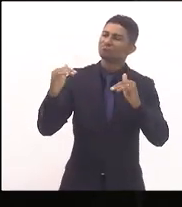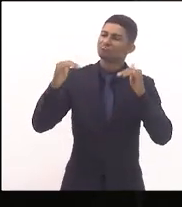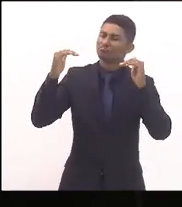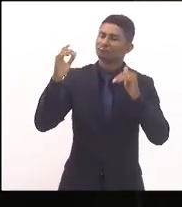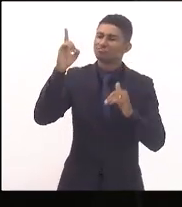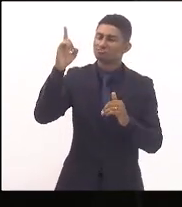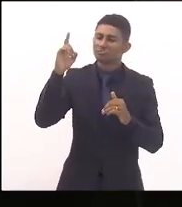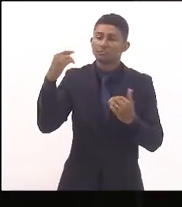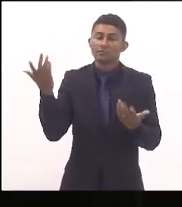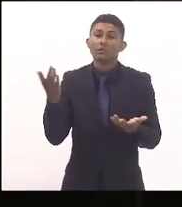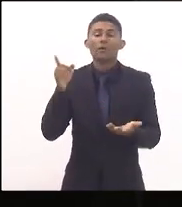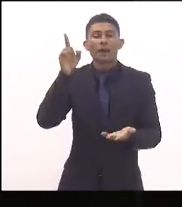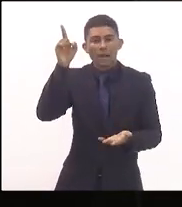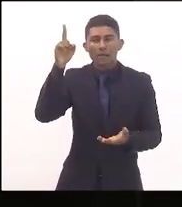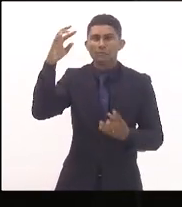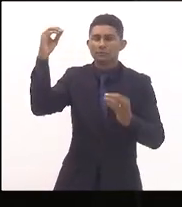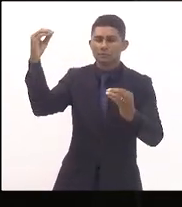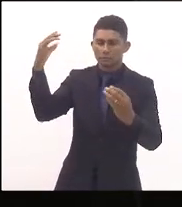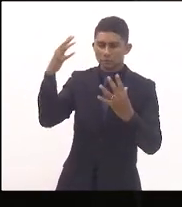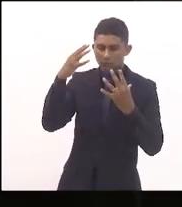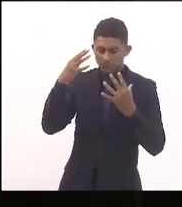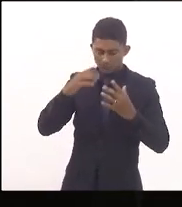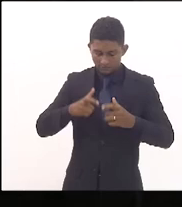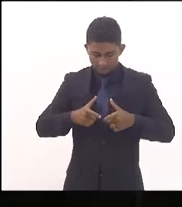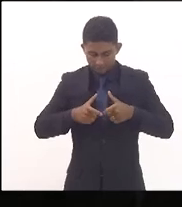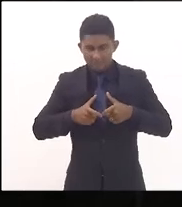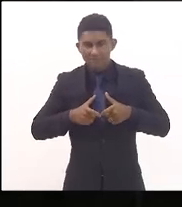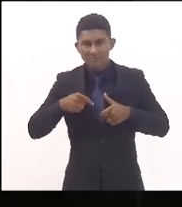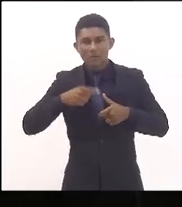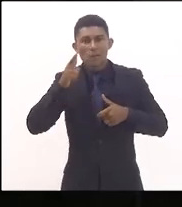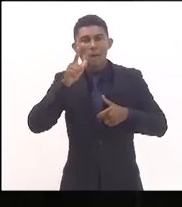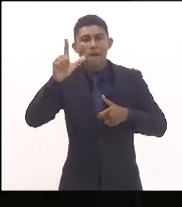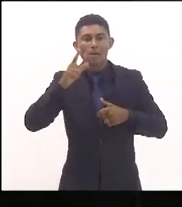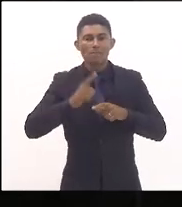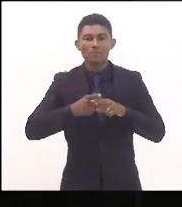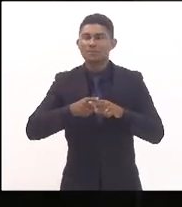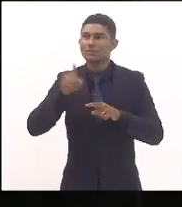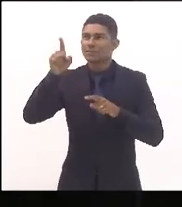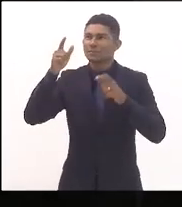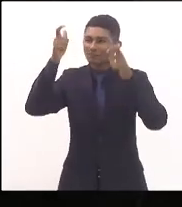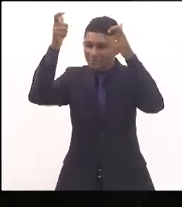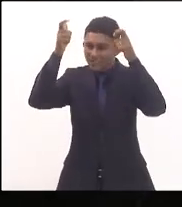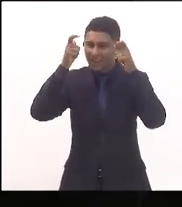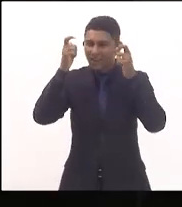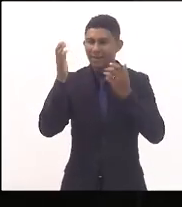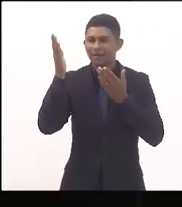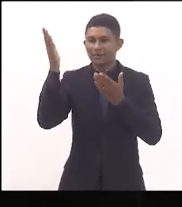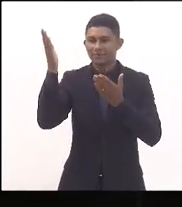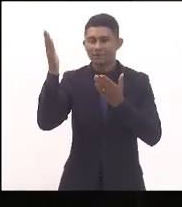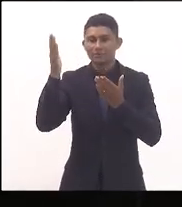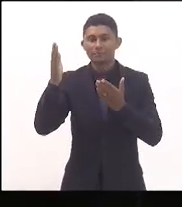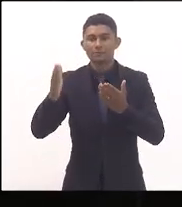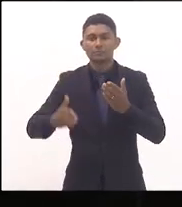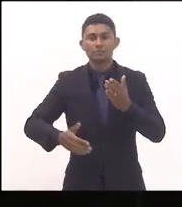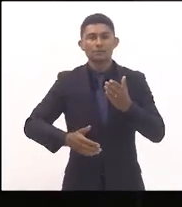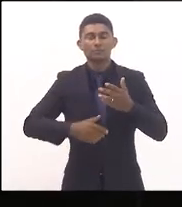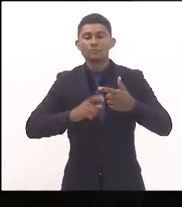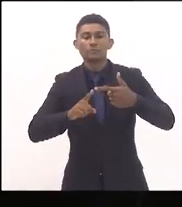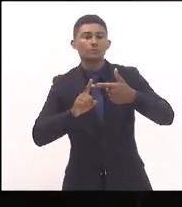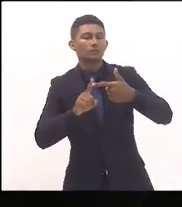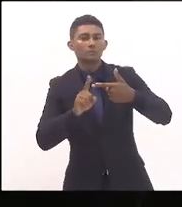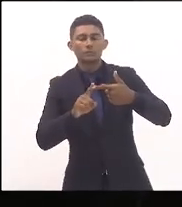e é por ele que eu estou aqui essa medalha é dedicada ao Rei dos reis e em segundo